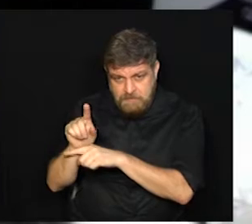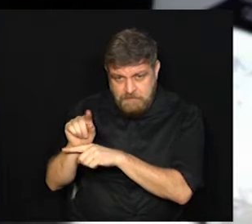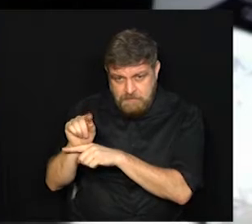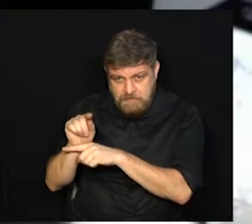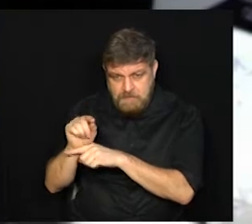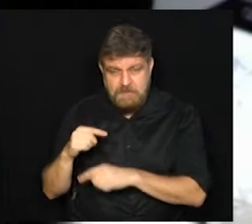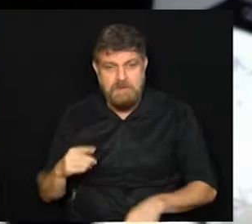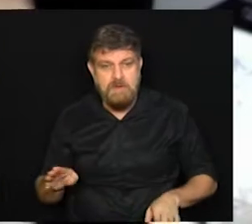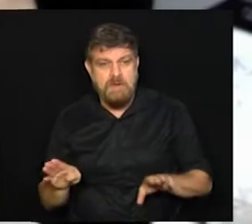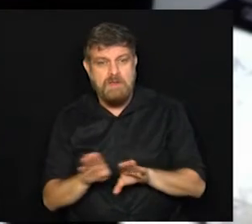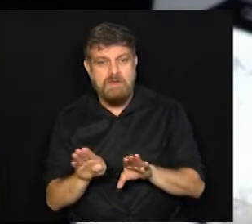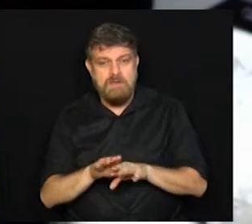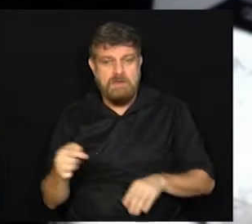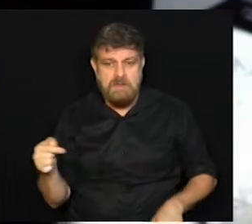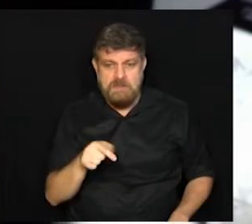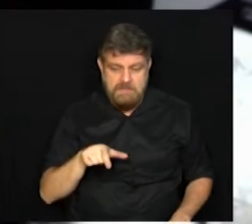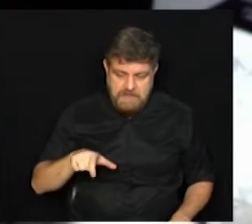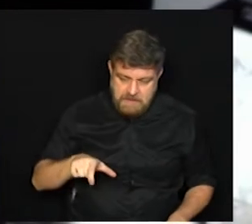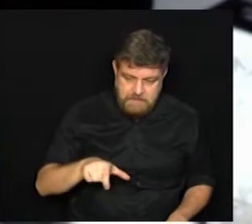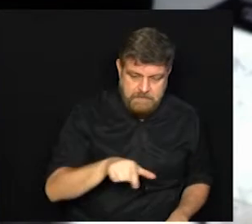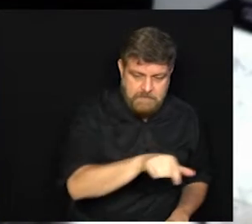Ciclofaixa do Barão do Café.